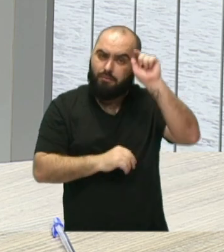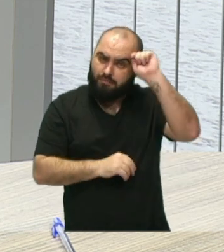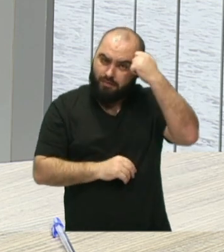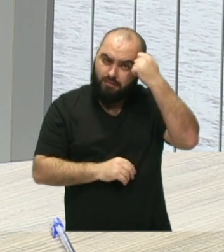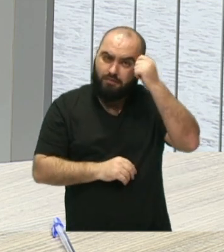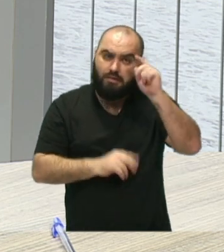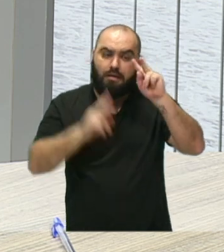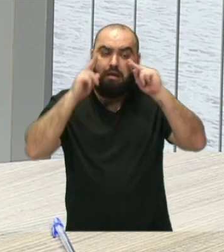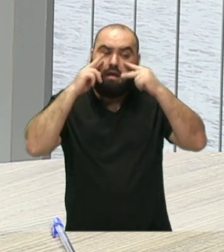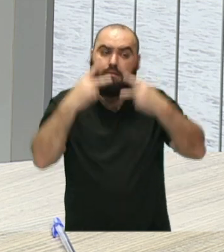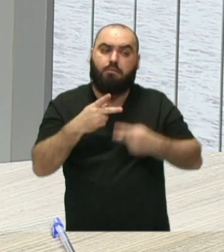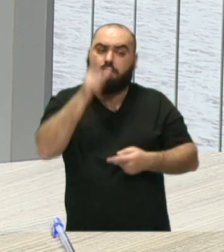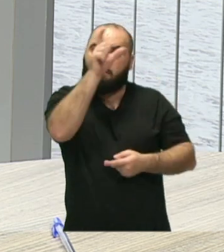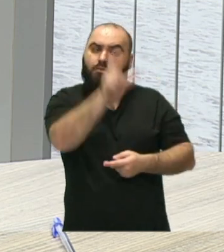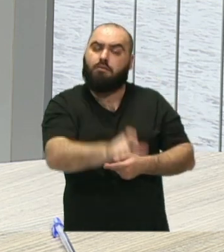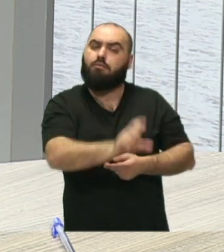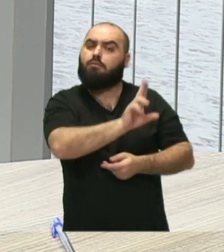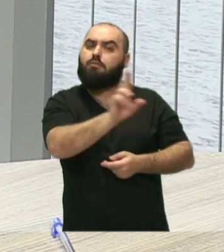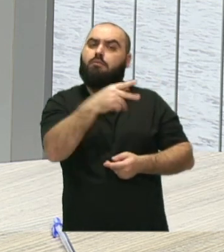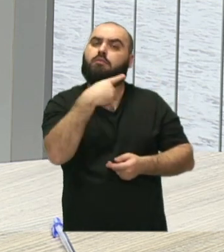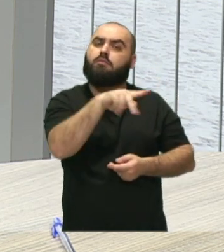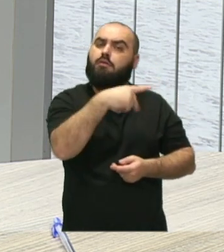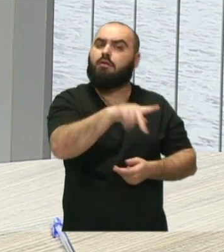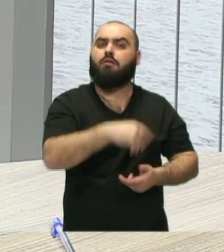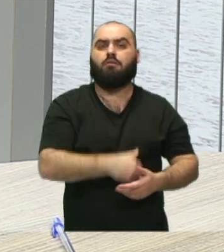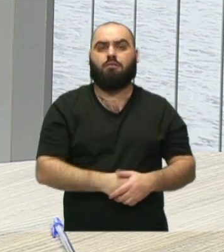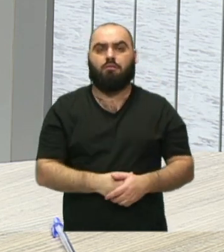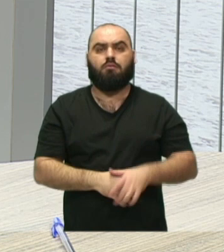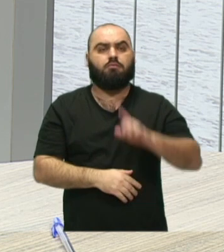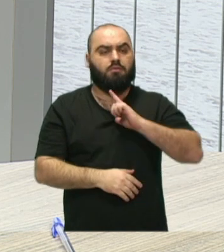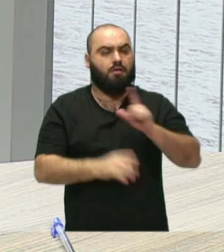reconheça o protagonismo dessas mulheres, que elas recebam